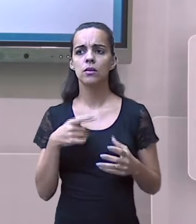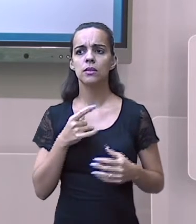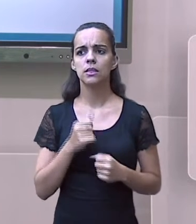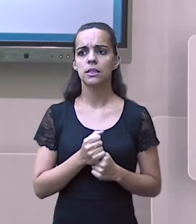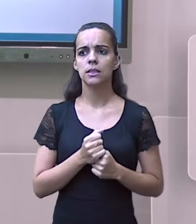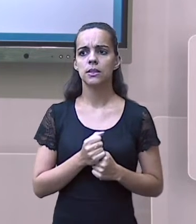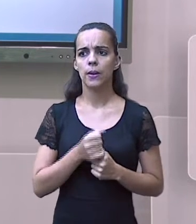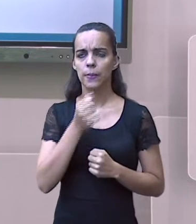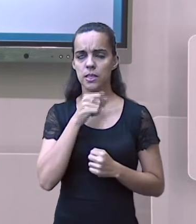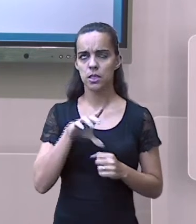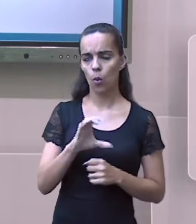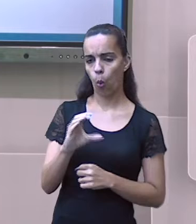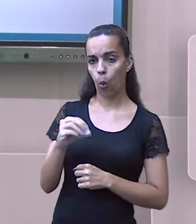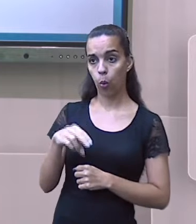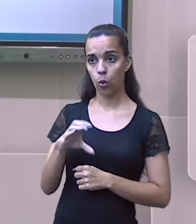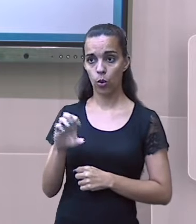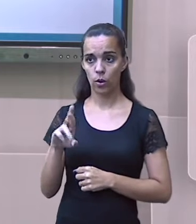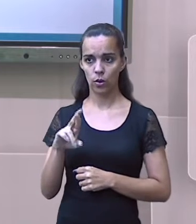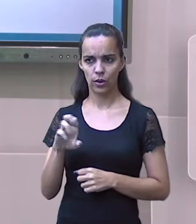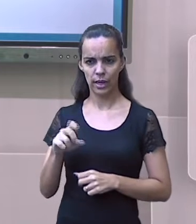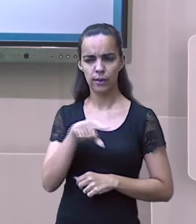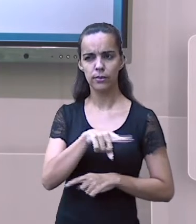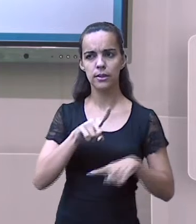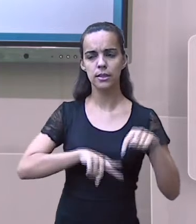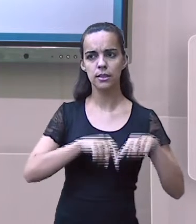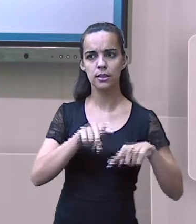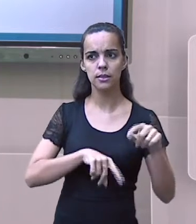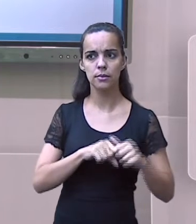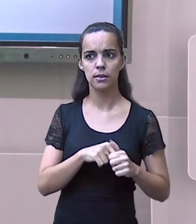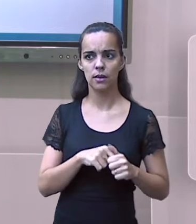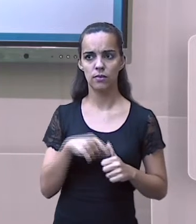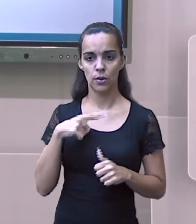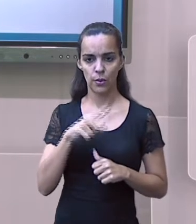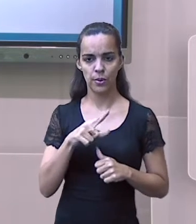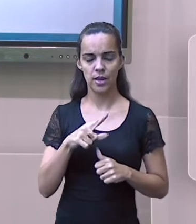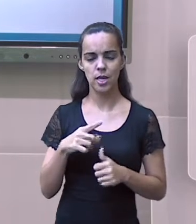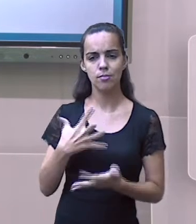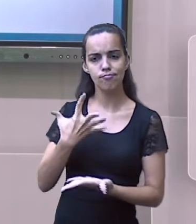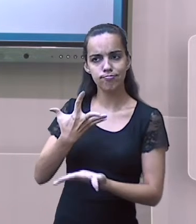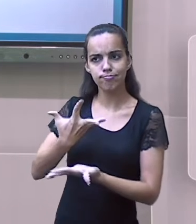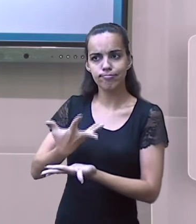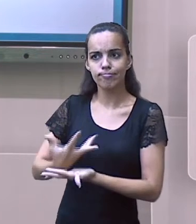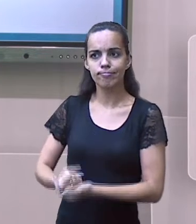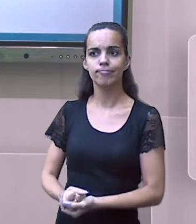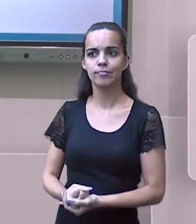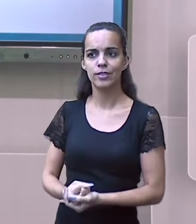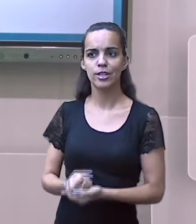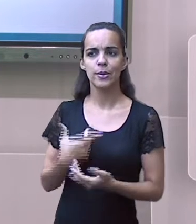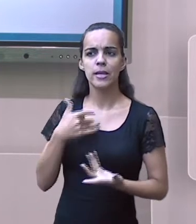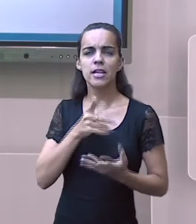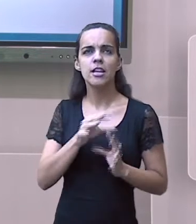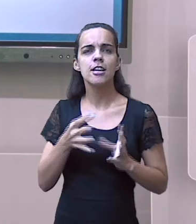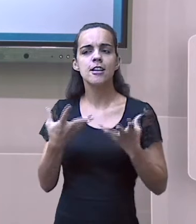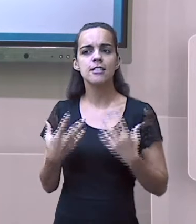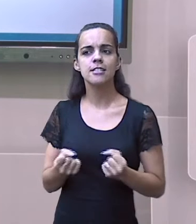O concreto desses pisos, né, permeáveis, eles dispõem de uma